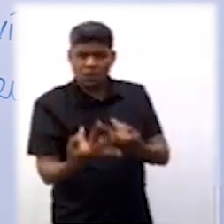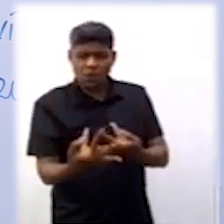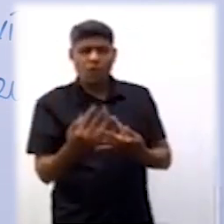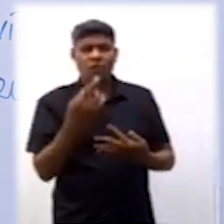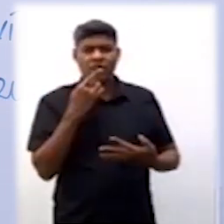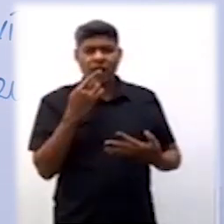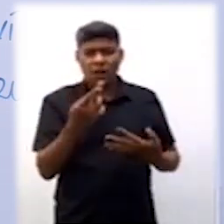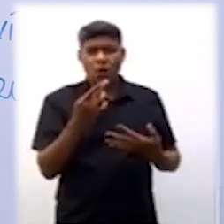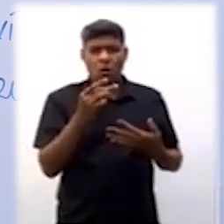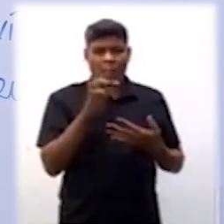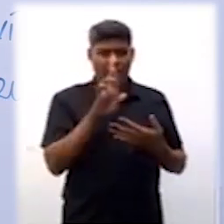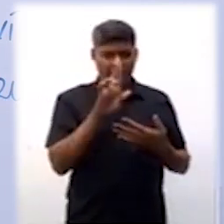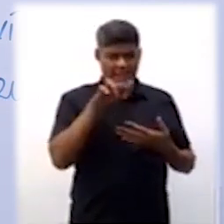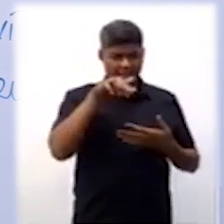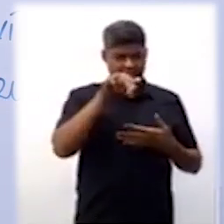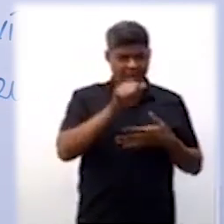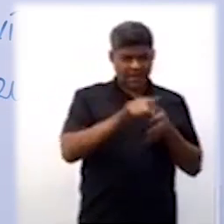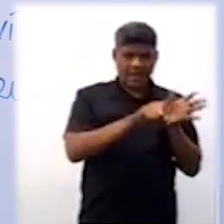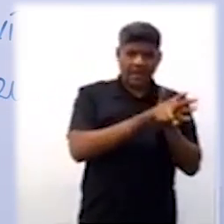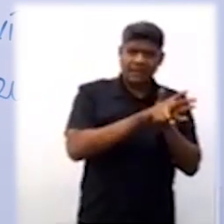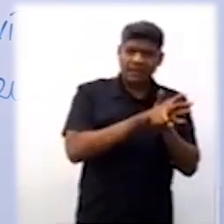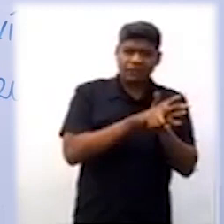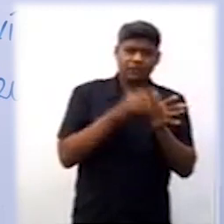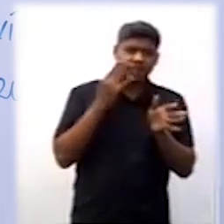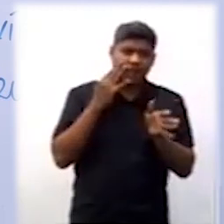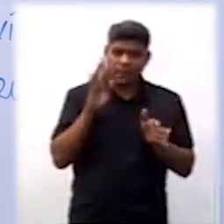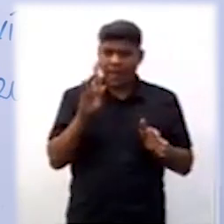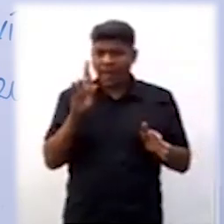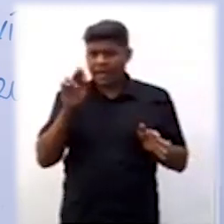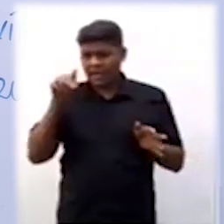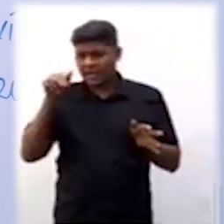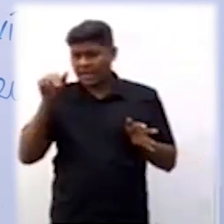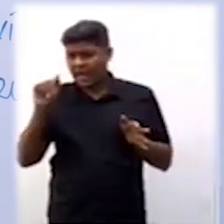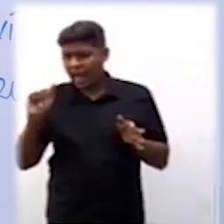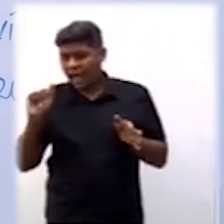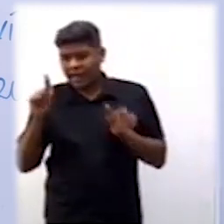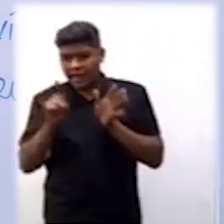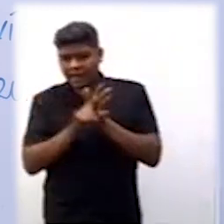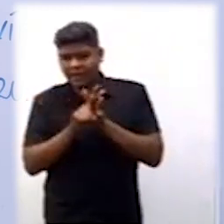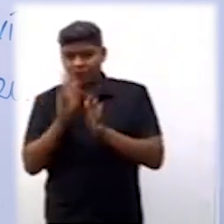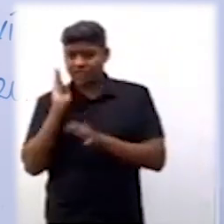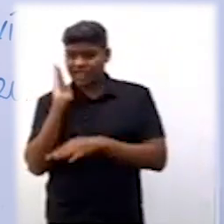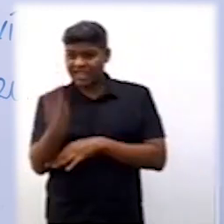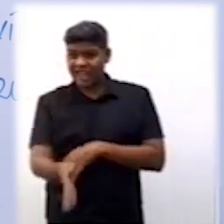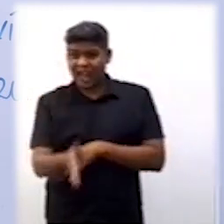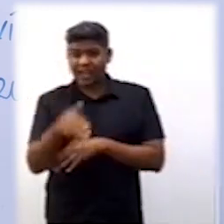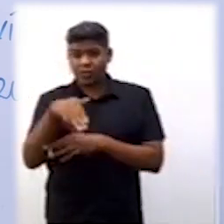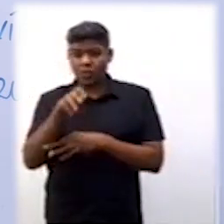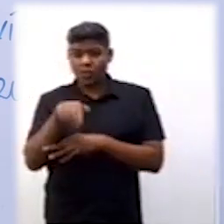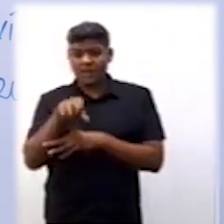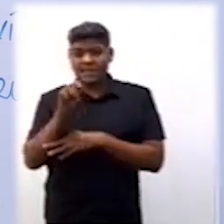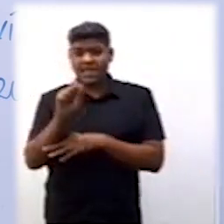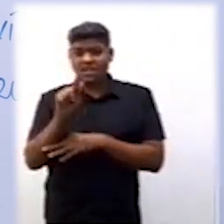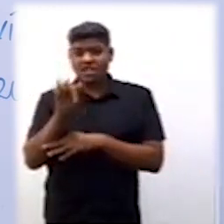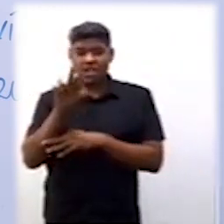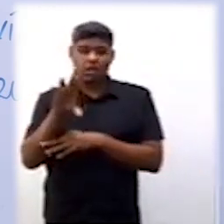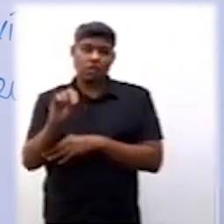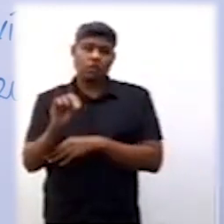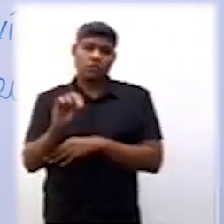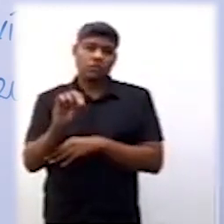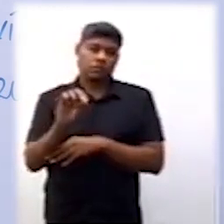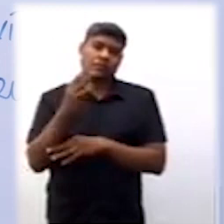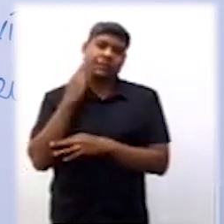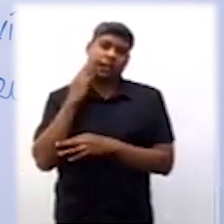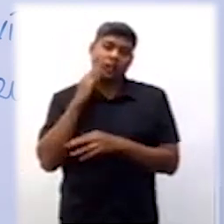que é RNA negativo. RNA negativo não é o RNA mensageiro direto. Quem é o RNA mensageiro direto é o positivo. Então a